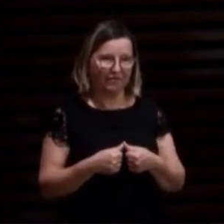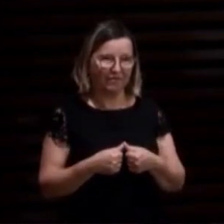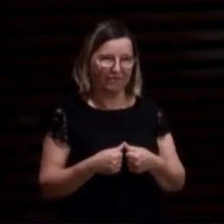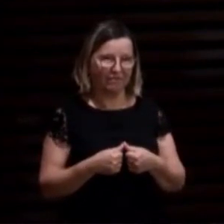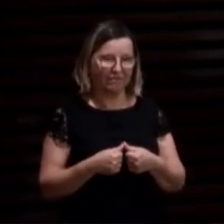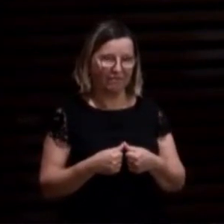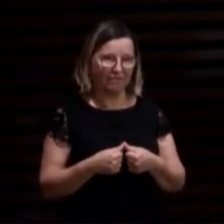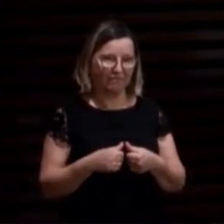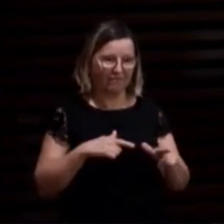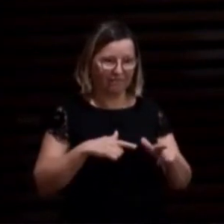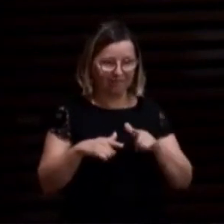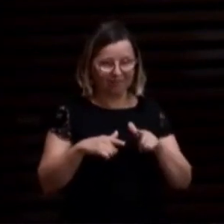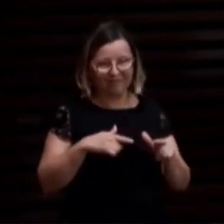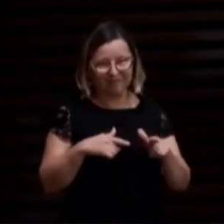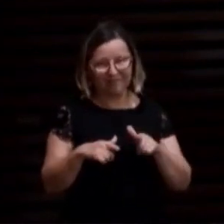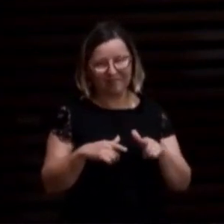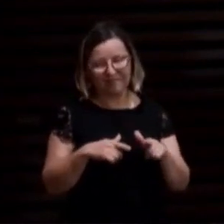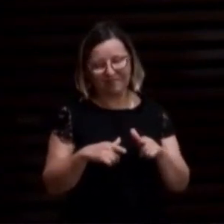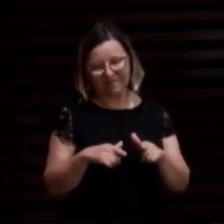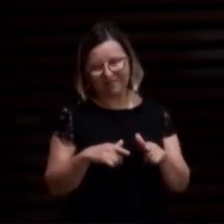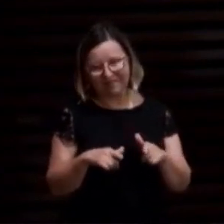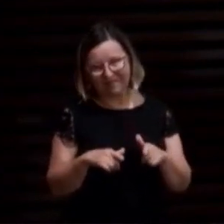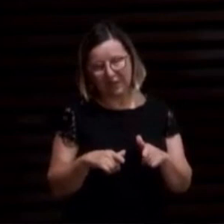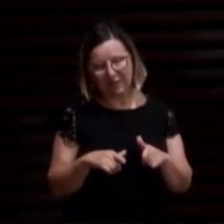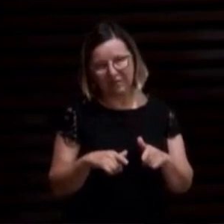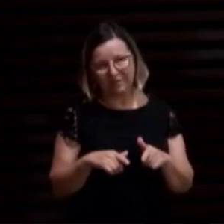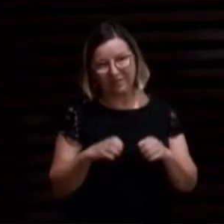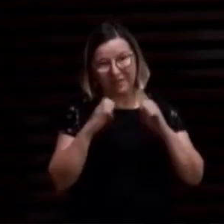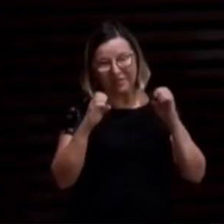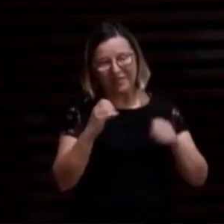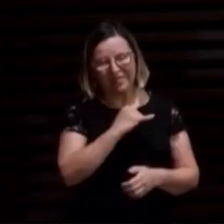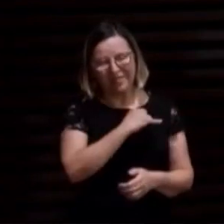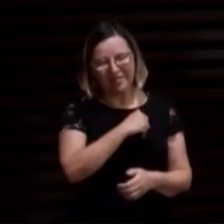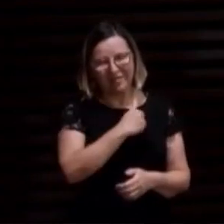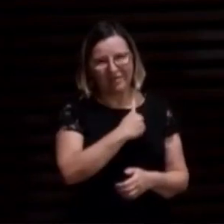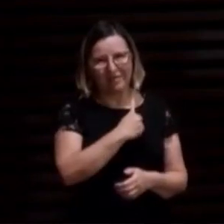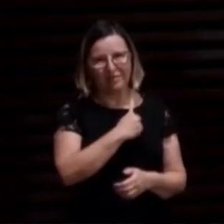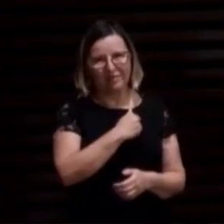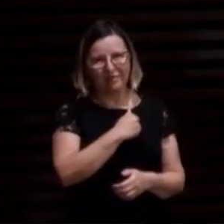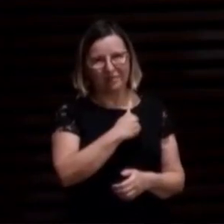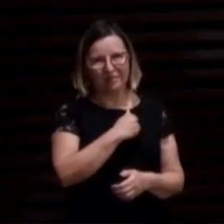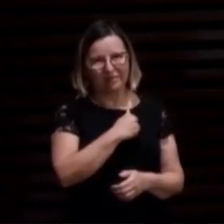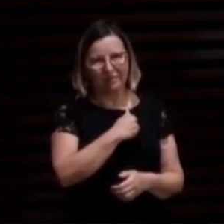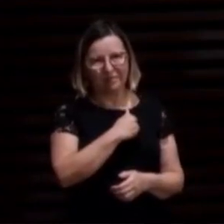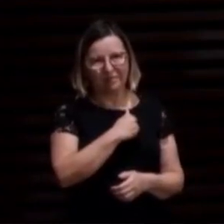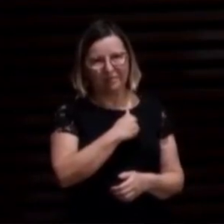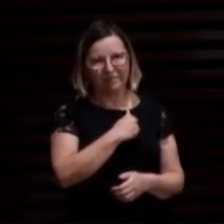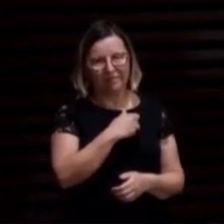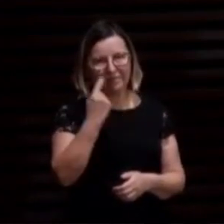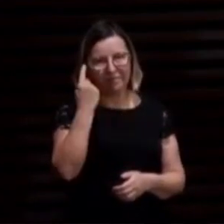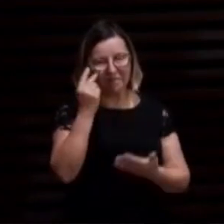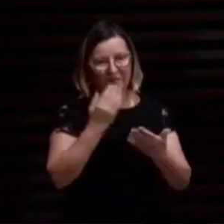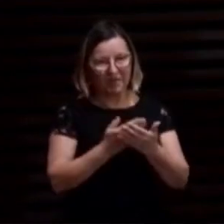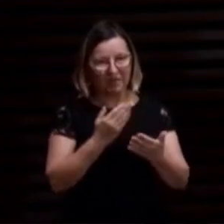de trabalhar com o Evangelho de João, a gente tem caminhado